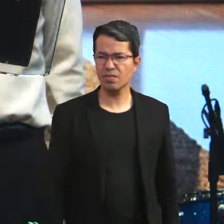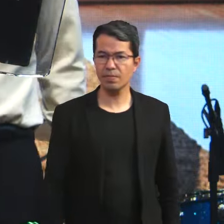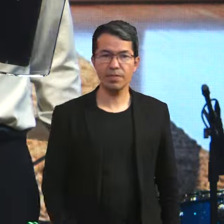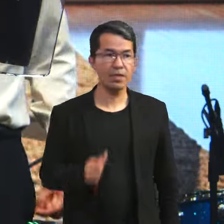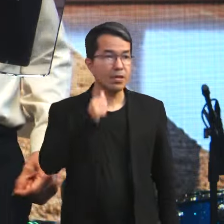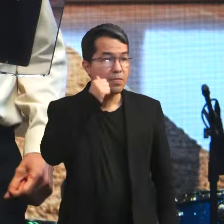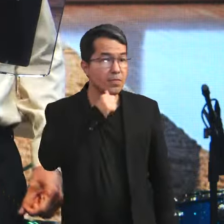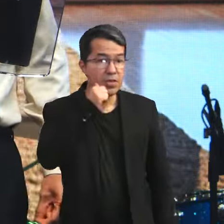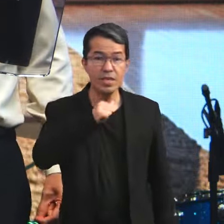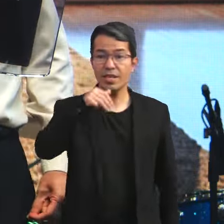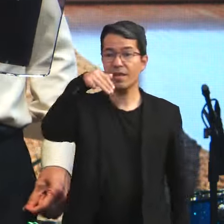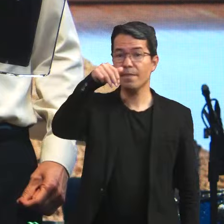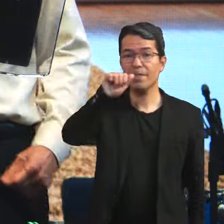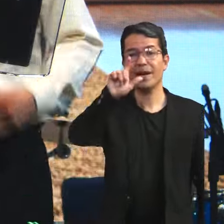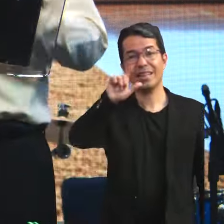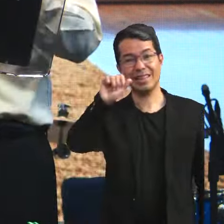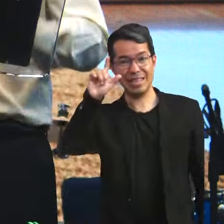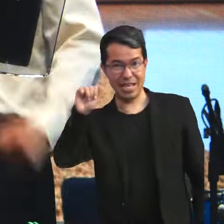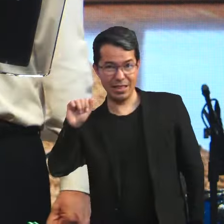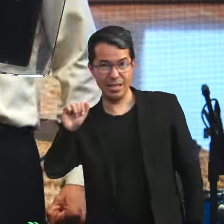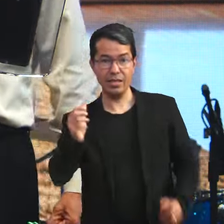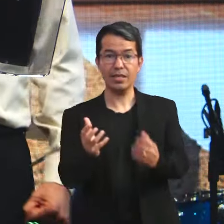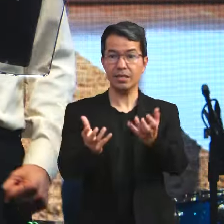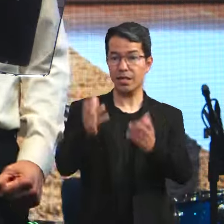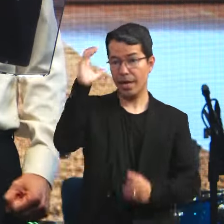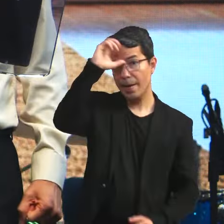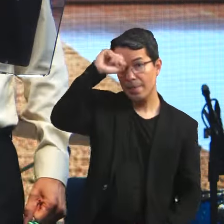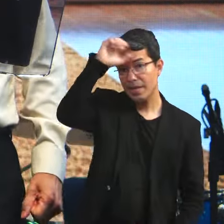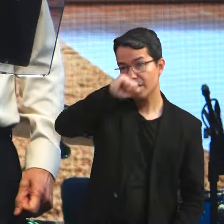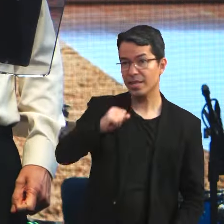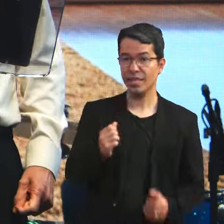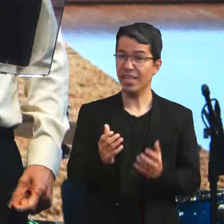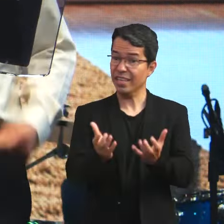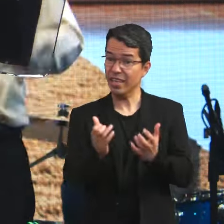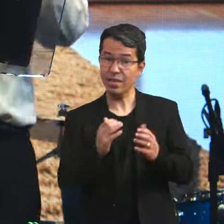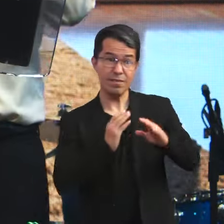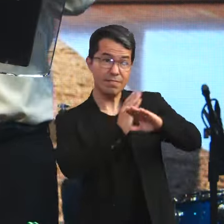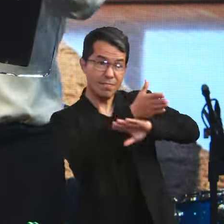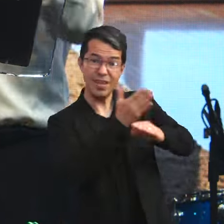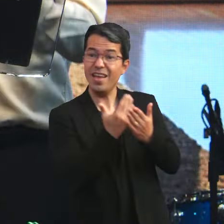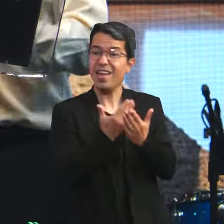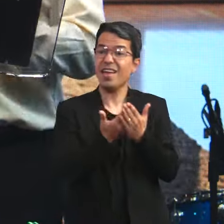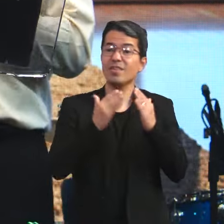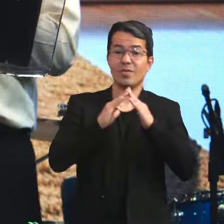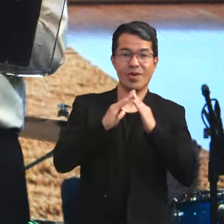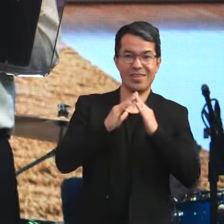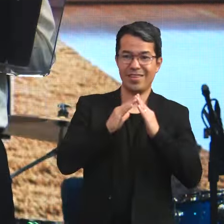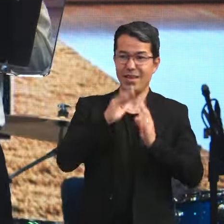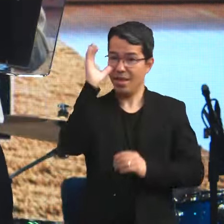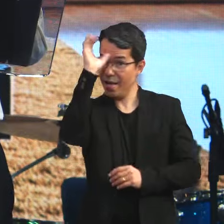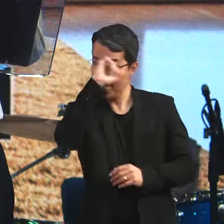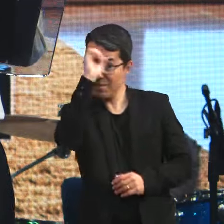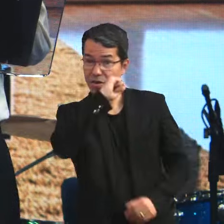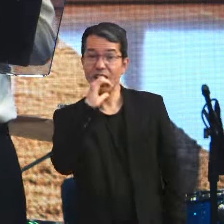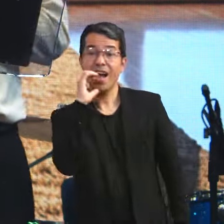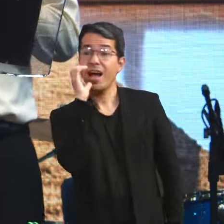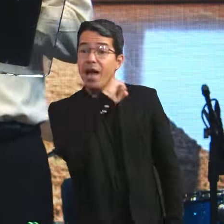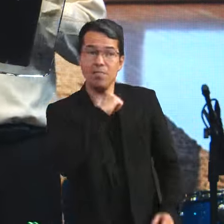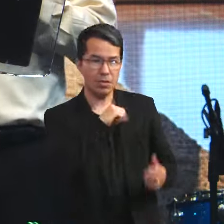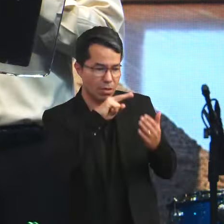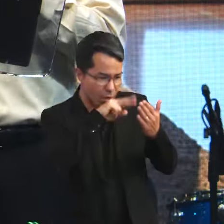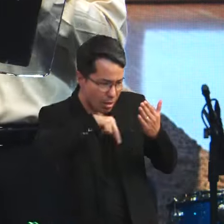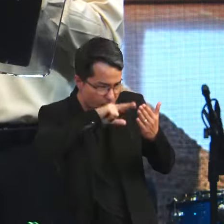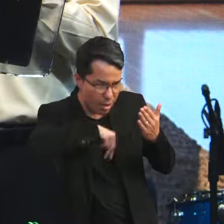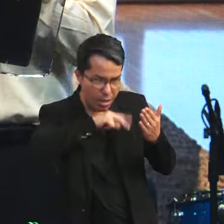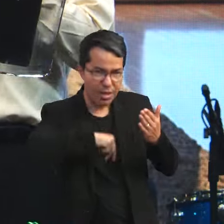aprender aão dela era ael escola apr aer e es e ela aprendeu a